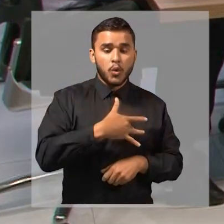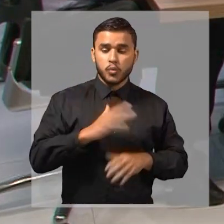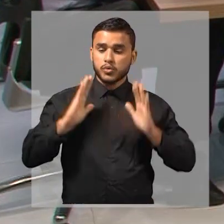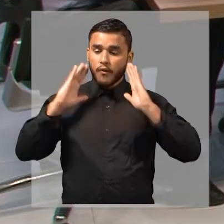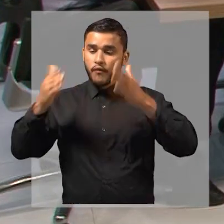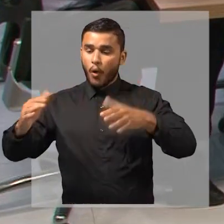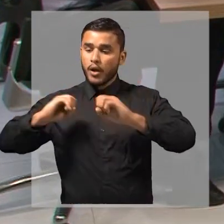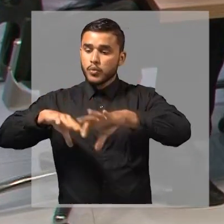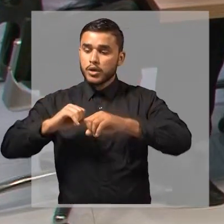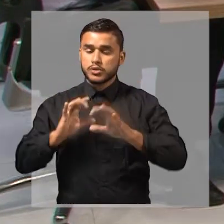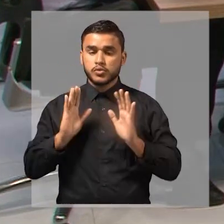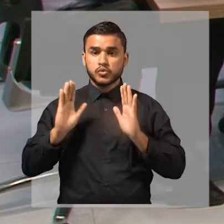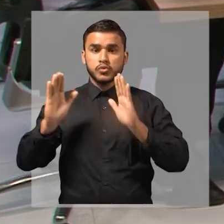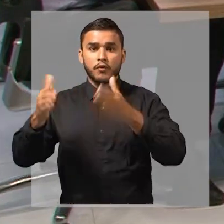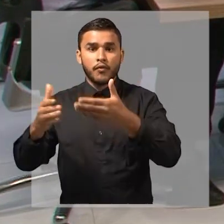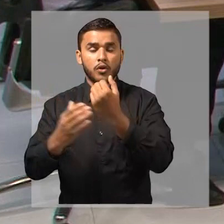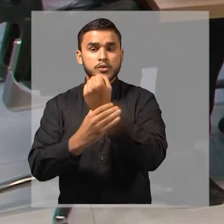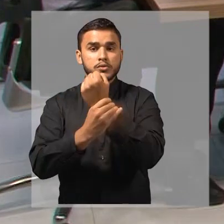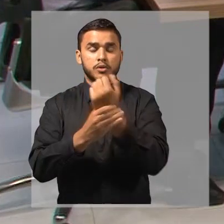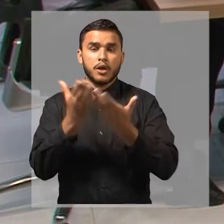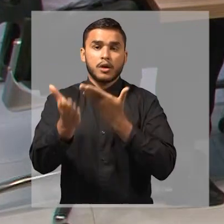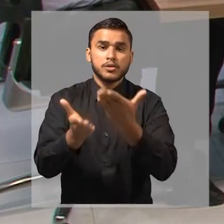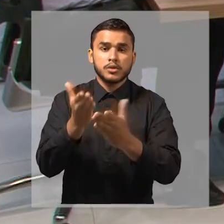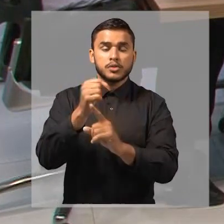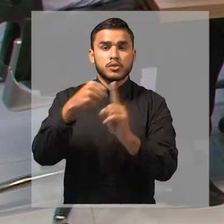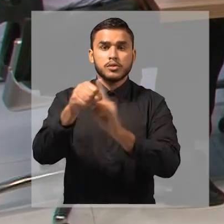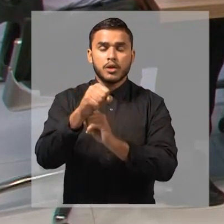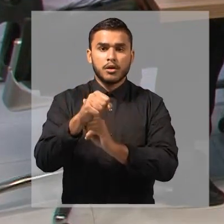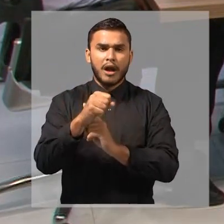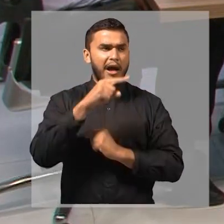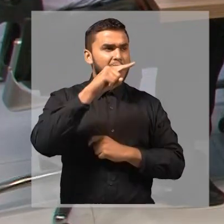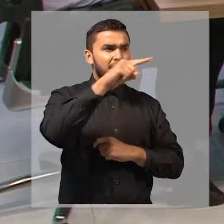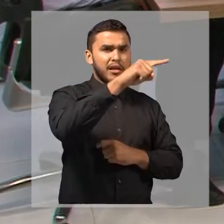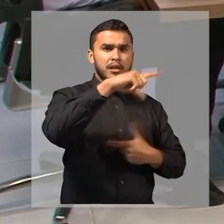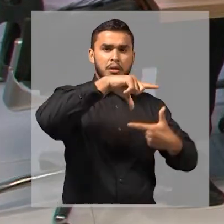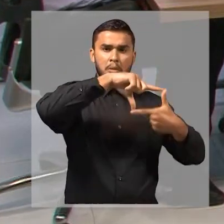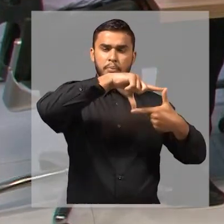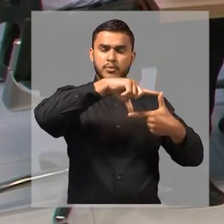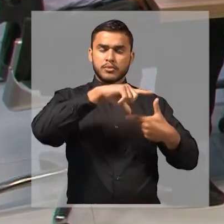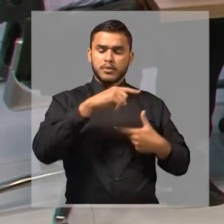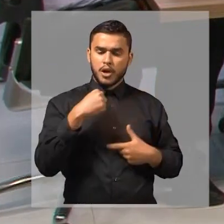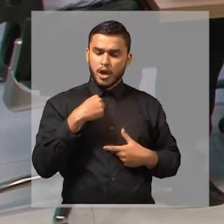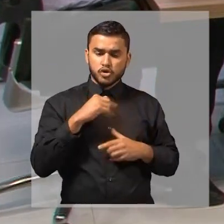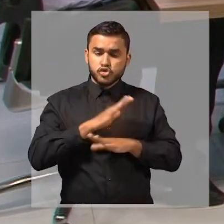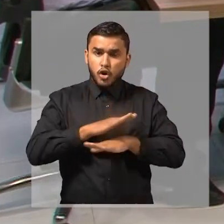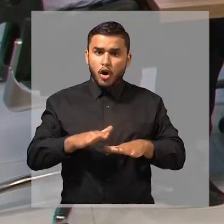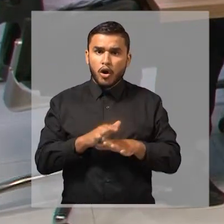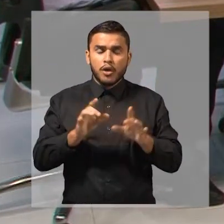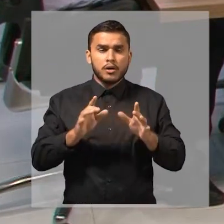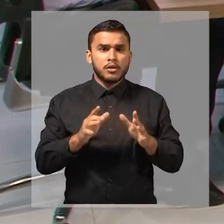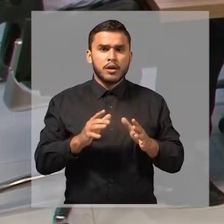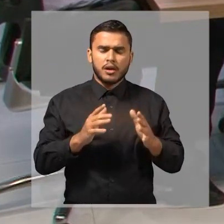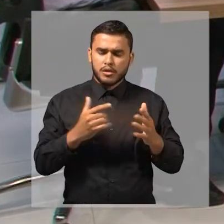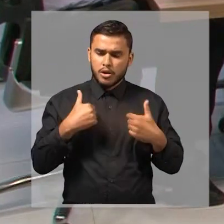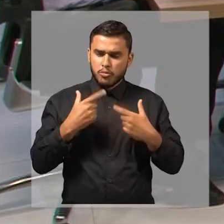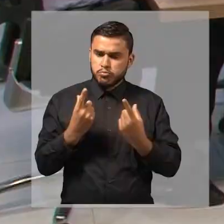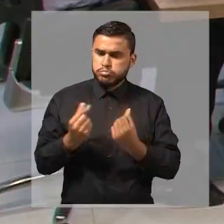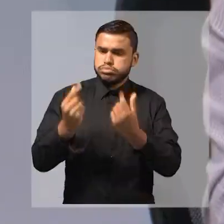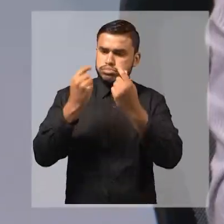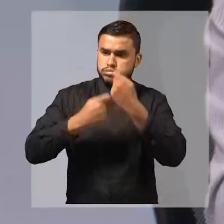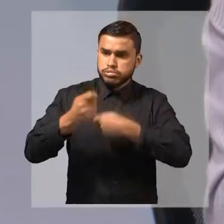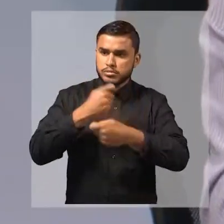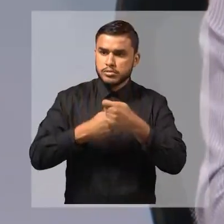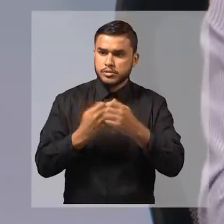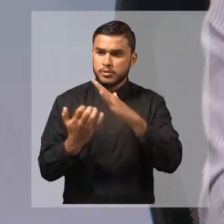incompatível. Mas ele sabia. A bancada ruralista está mostrando isso claramente, né? Os empresários já perceberam que entraram numa